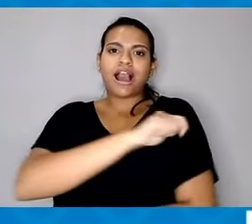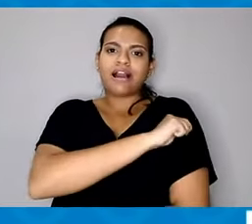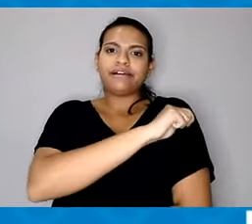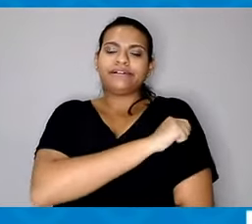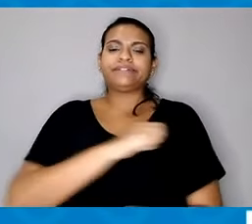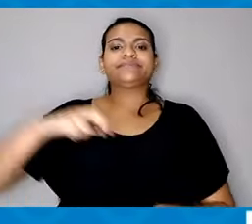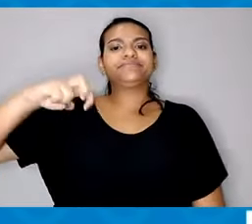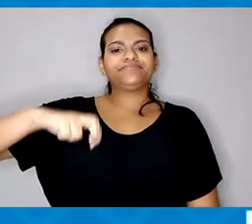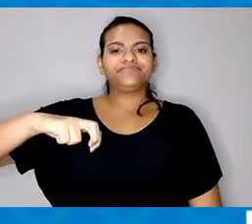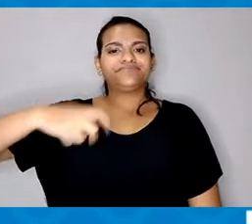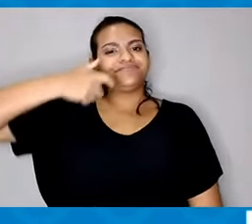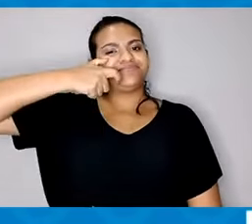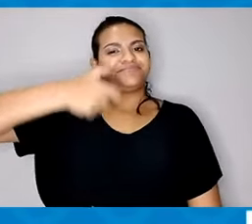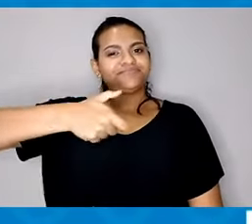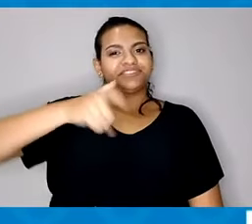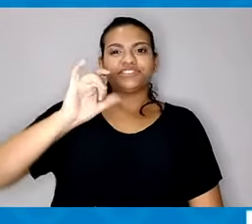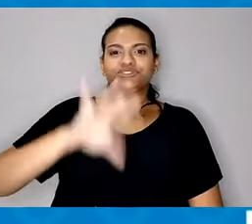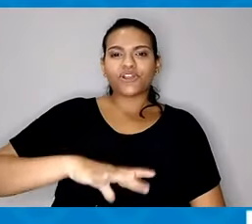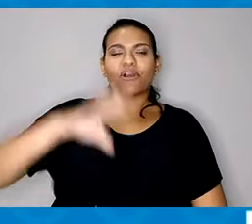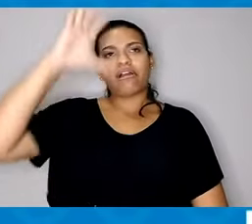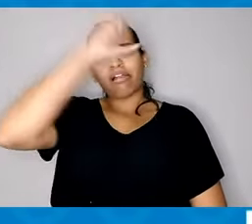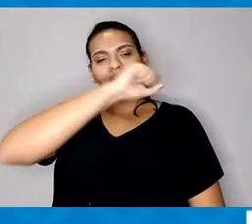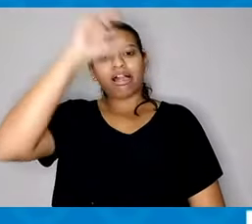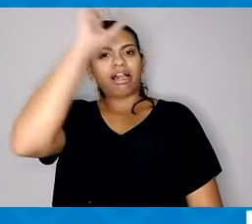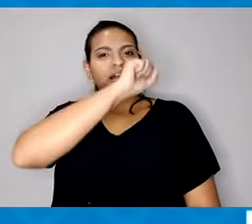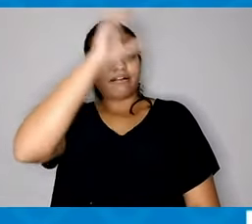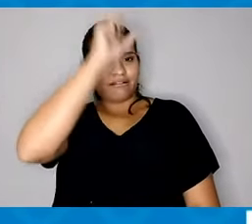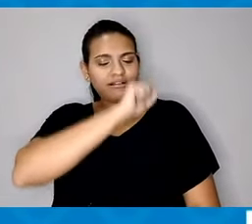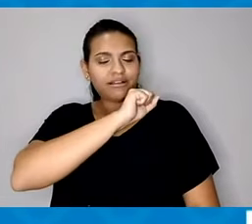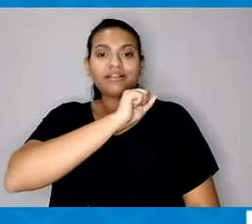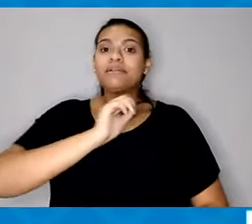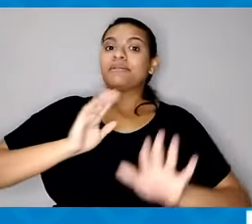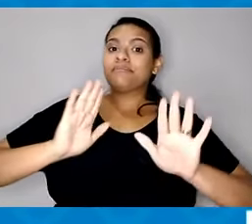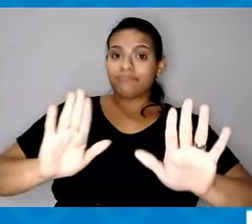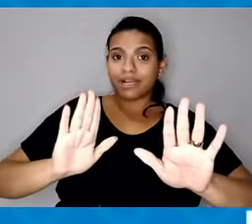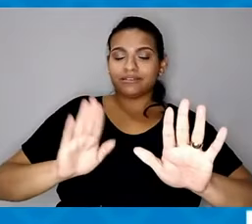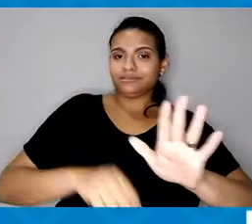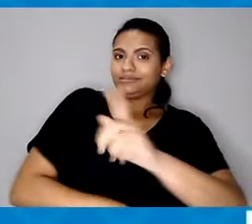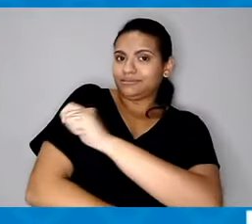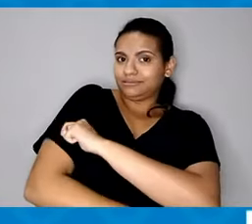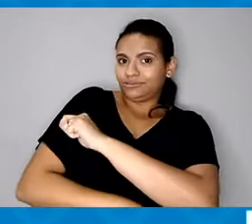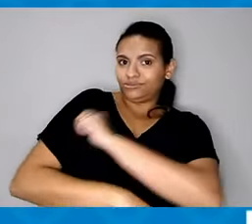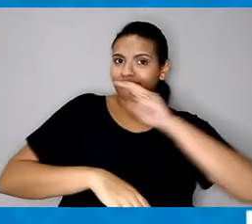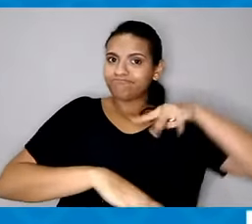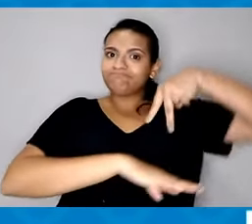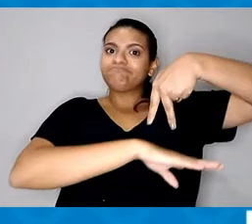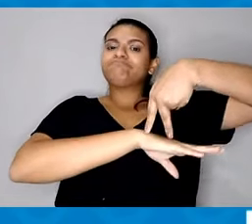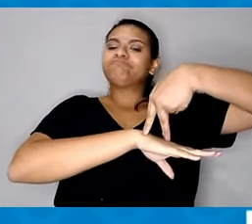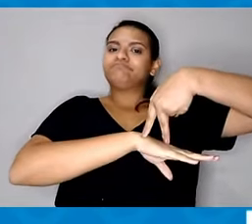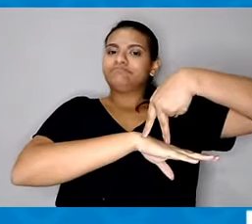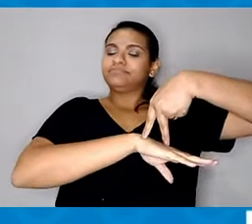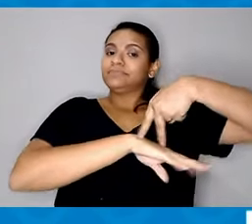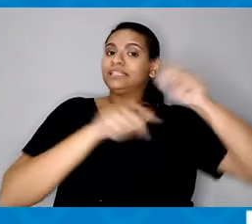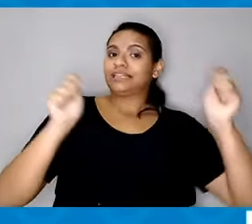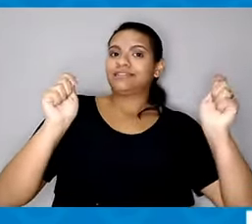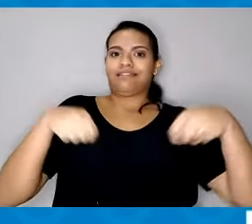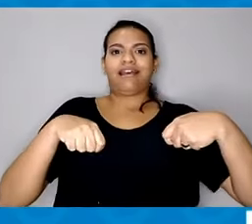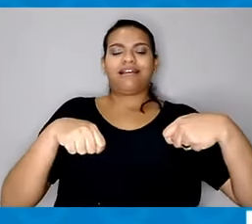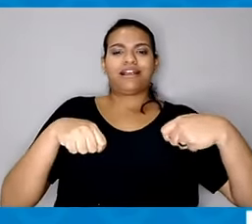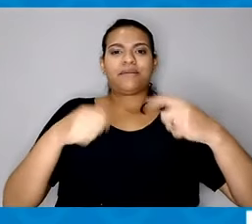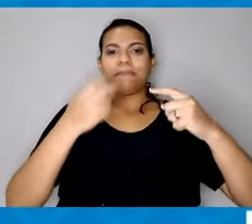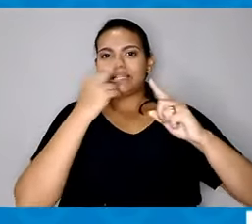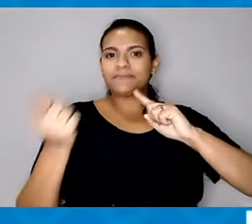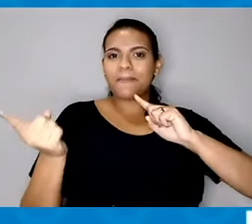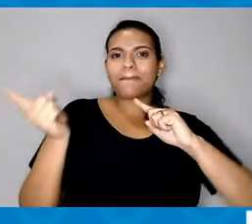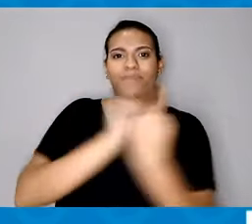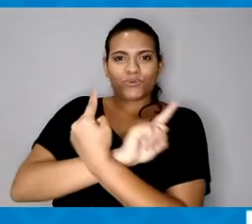são dois mundos completamente diversos e que têm impactos, de fato, muito robustos, muito fortes sobre